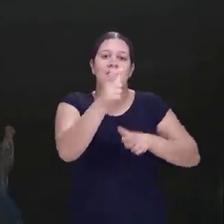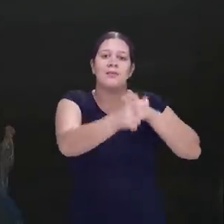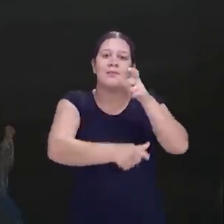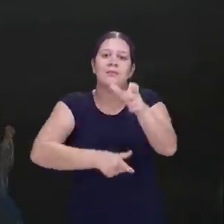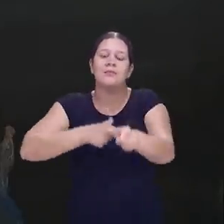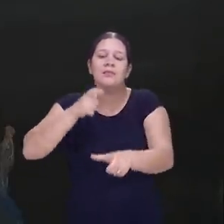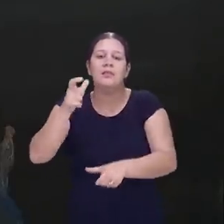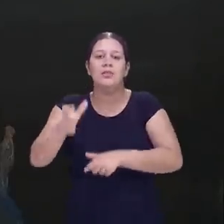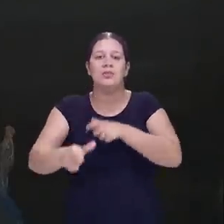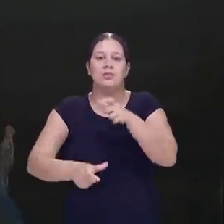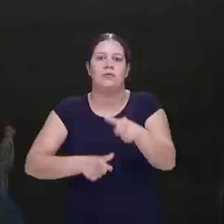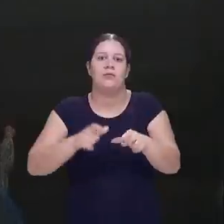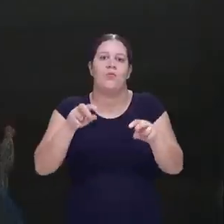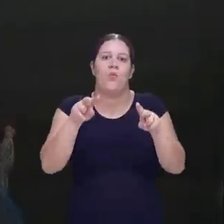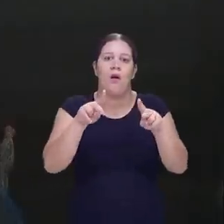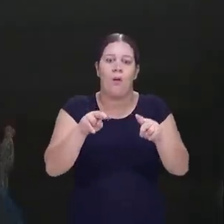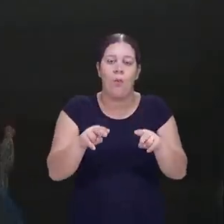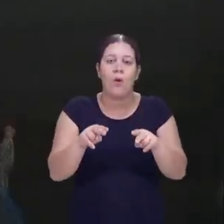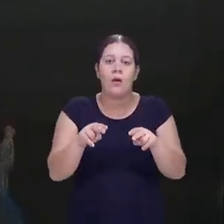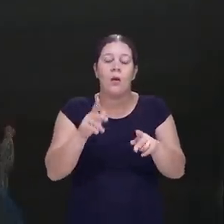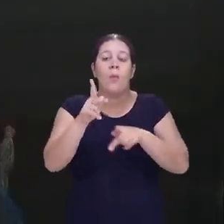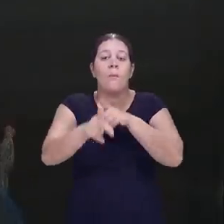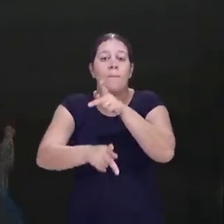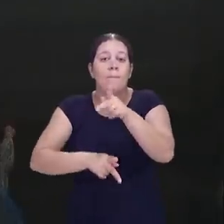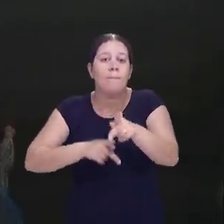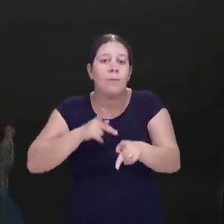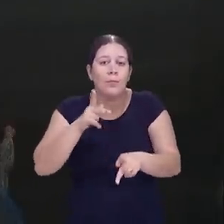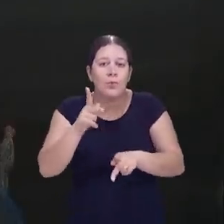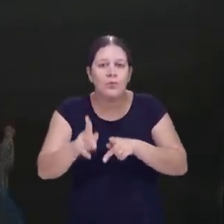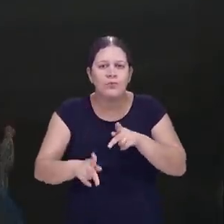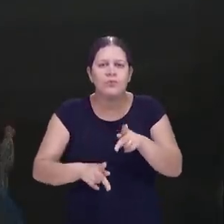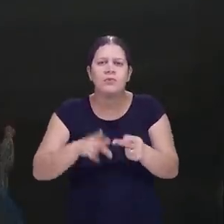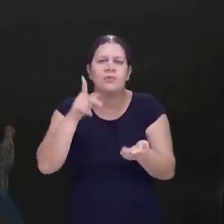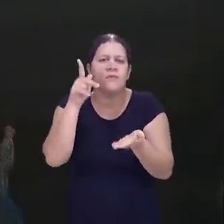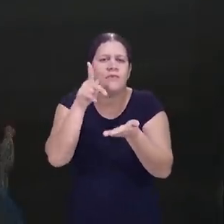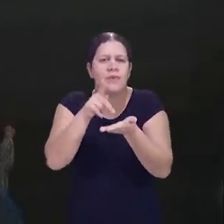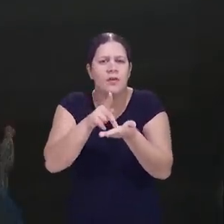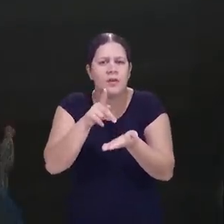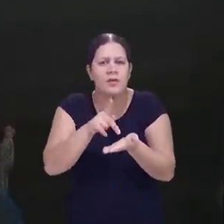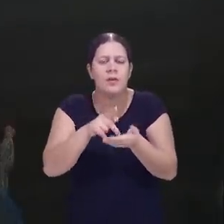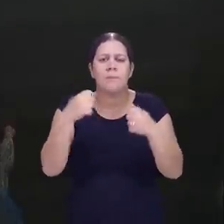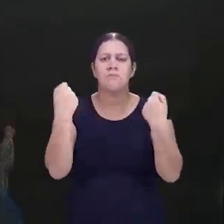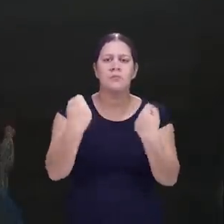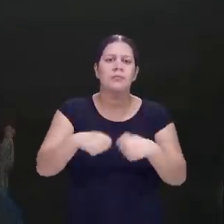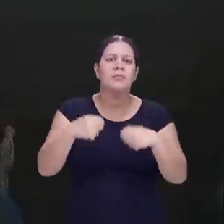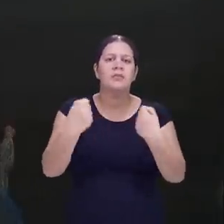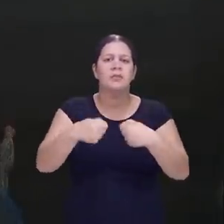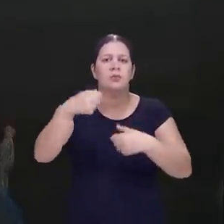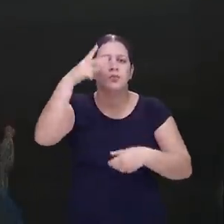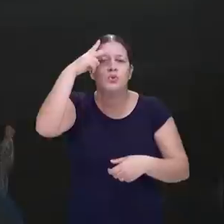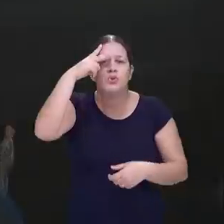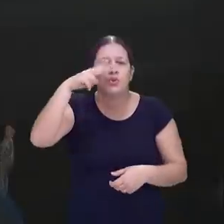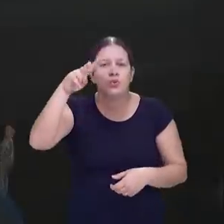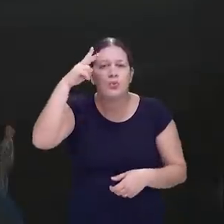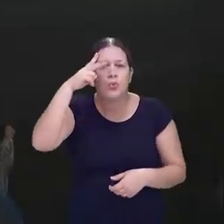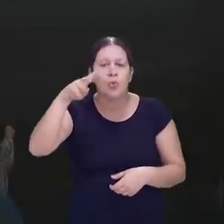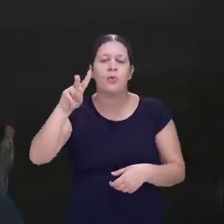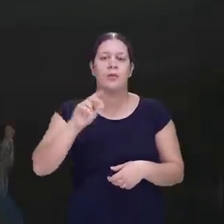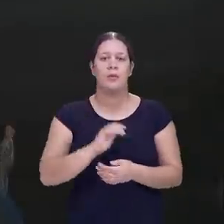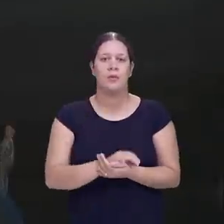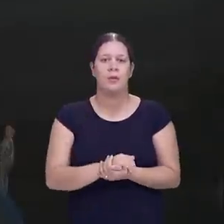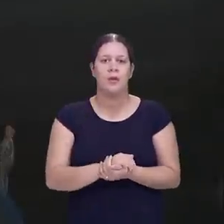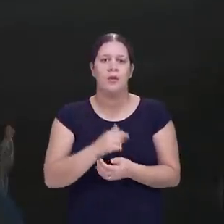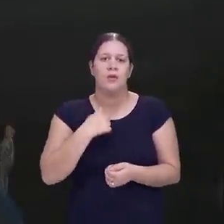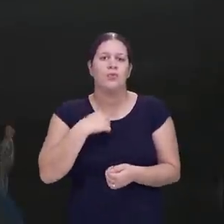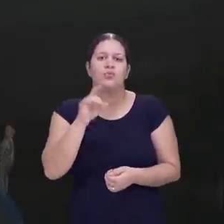algumas características em comum. Um povo, para ser chamado de povo, ele precisa ter uma história comum. Não